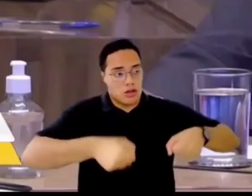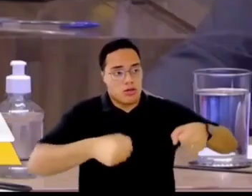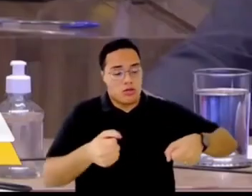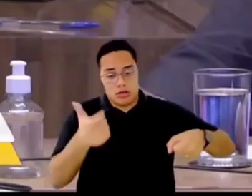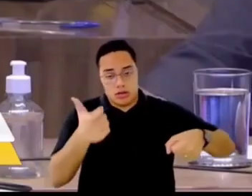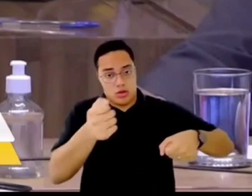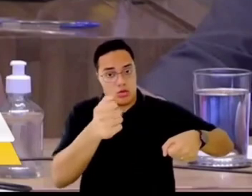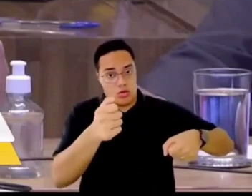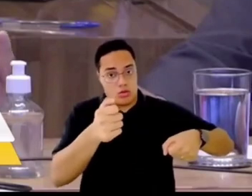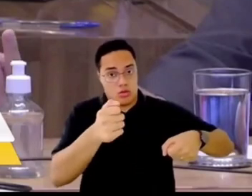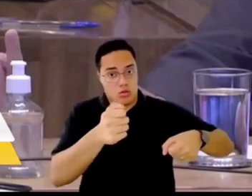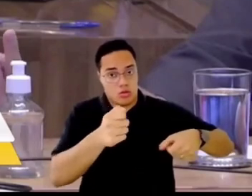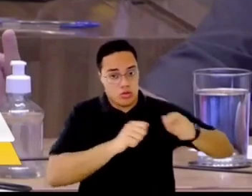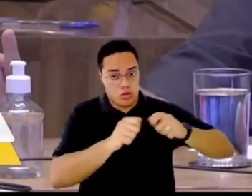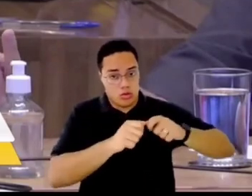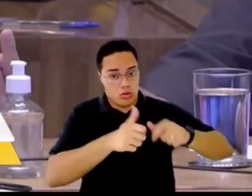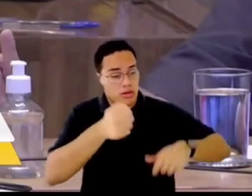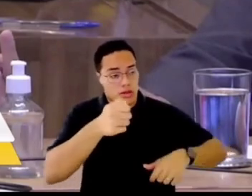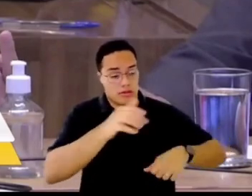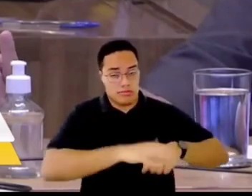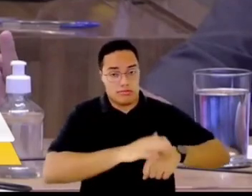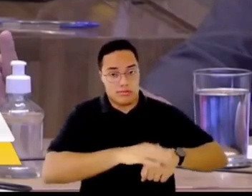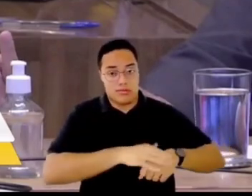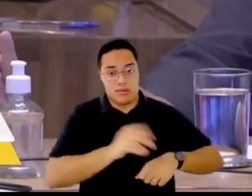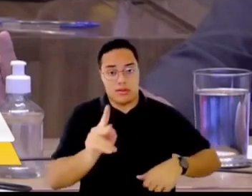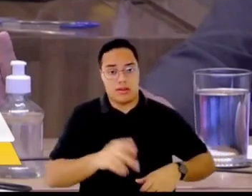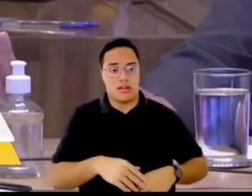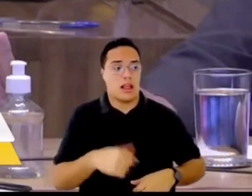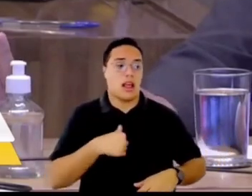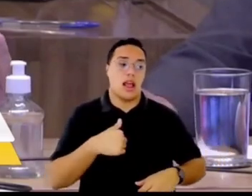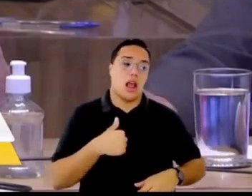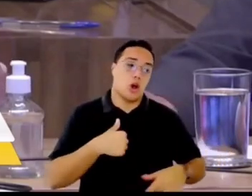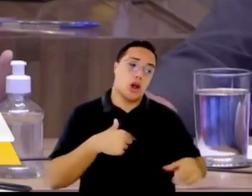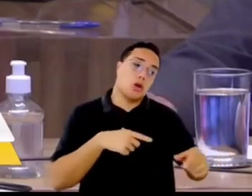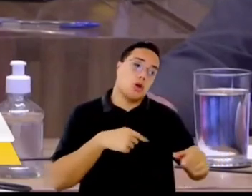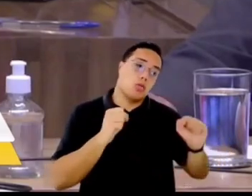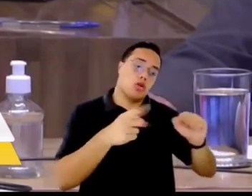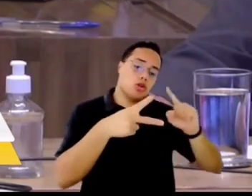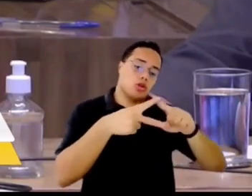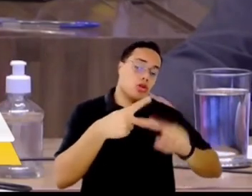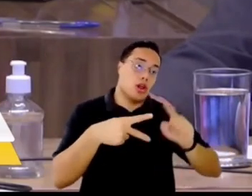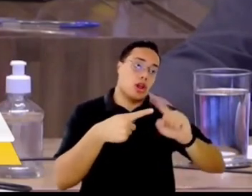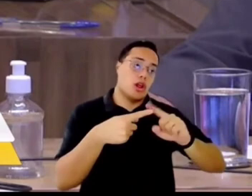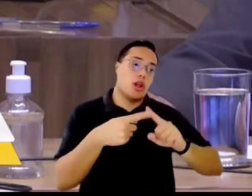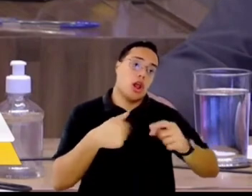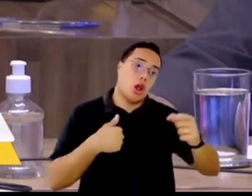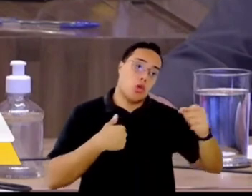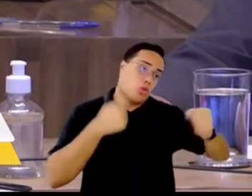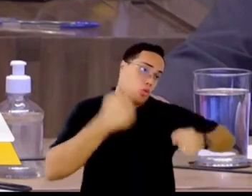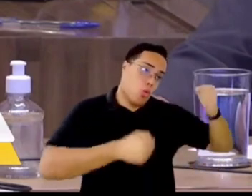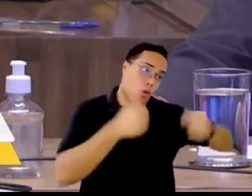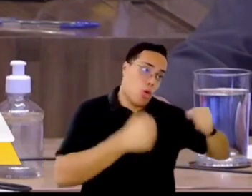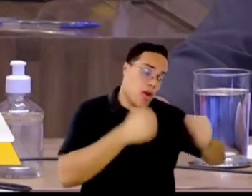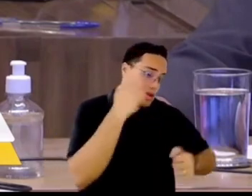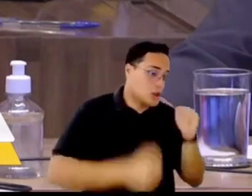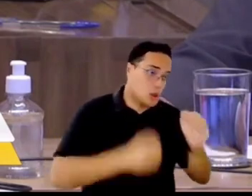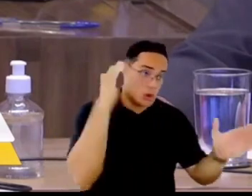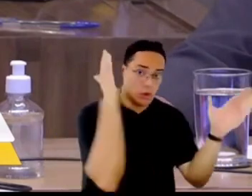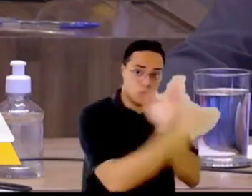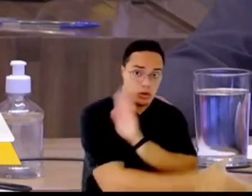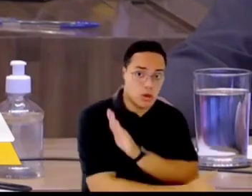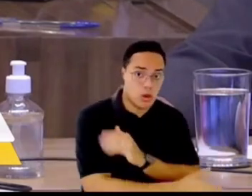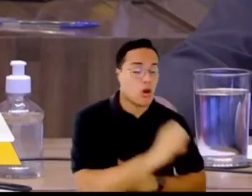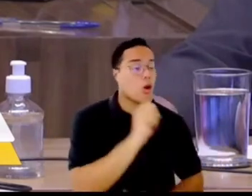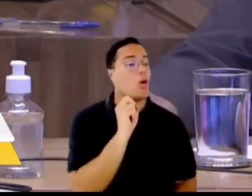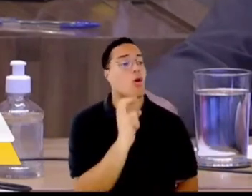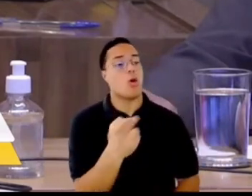opções. Ou eu corria e abandonava o meu veículo, que ele poderia explodir, não sei o que passava na cabeça dele, ou aproveitava